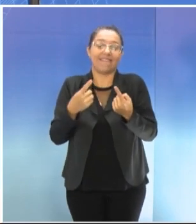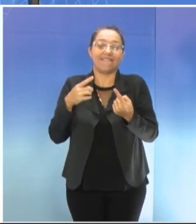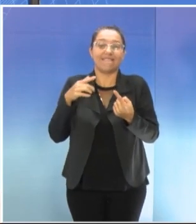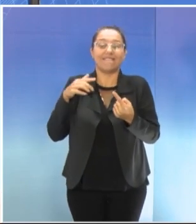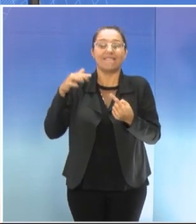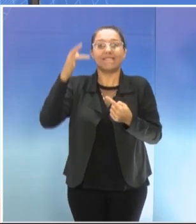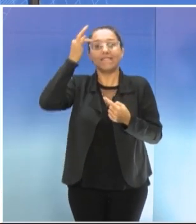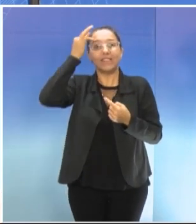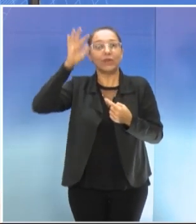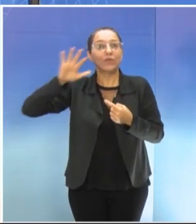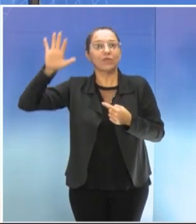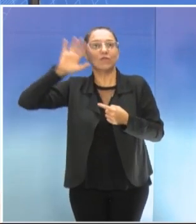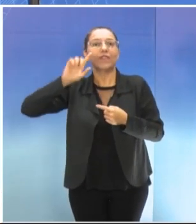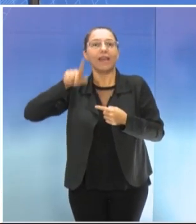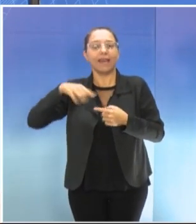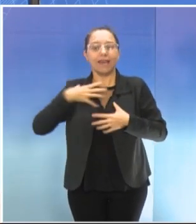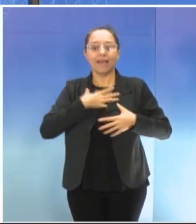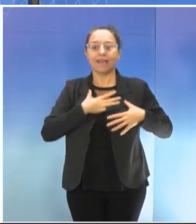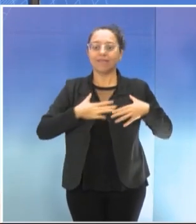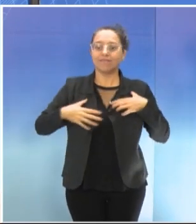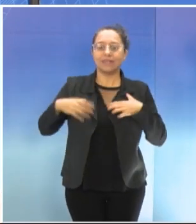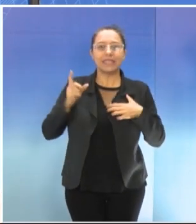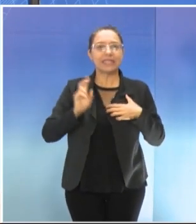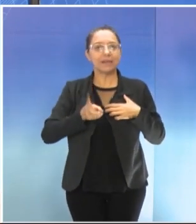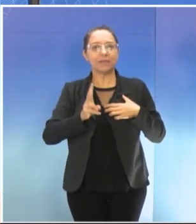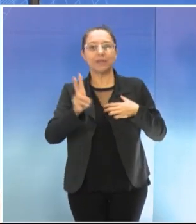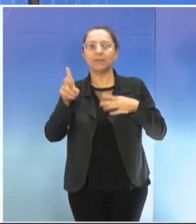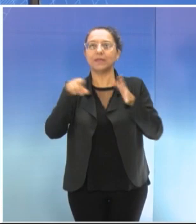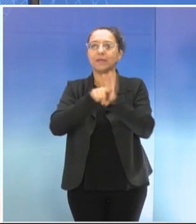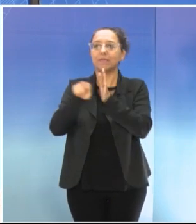feito, né? Porque justamente o papel do filósofo é ser